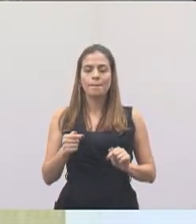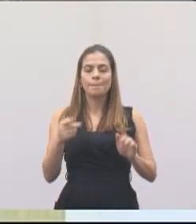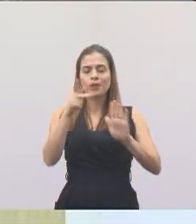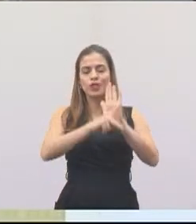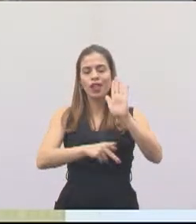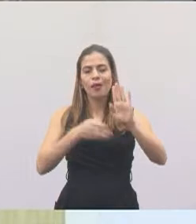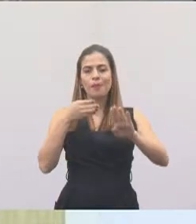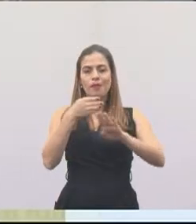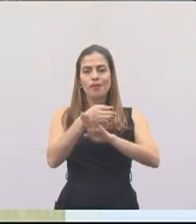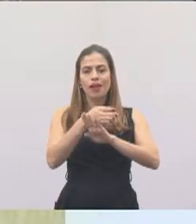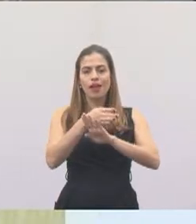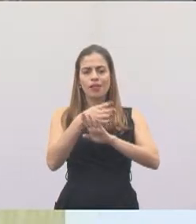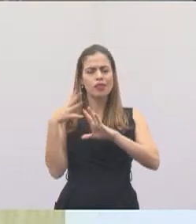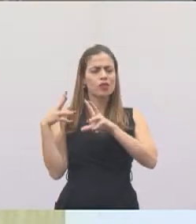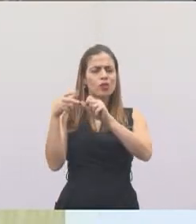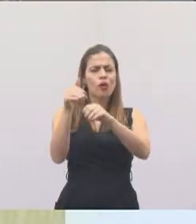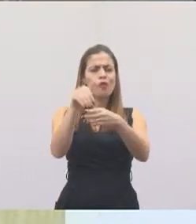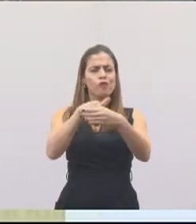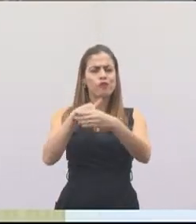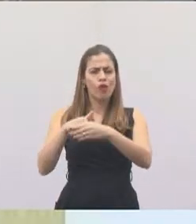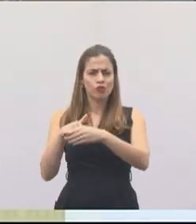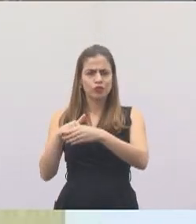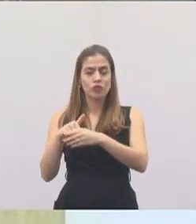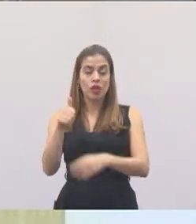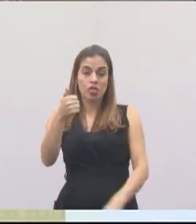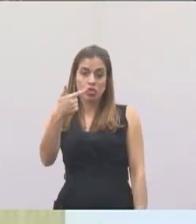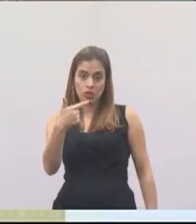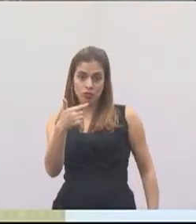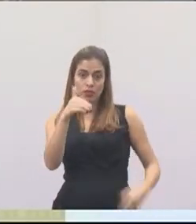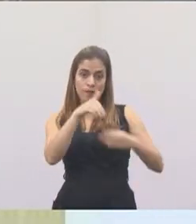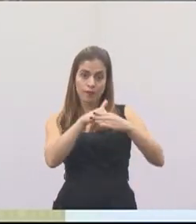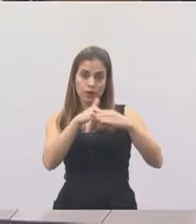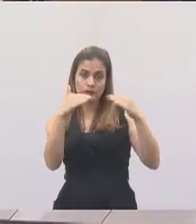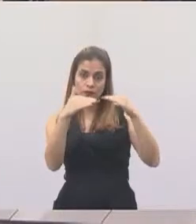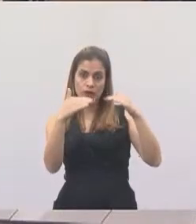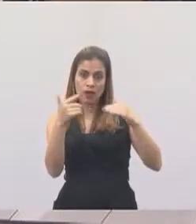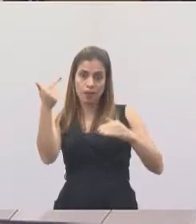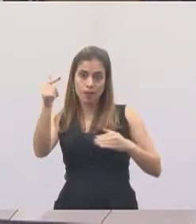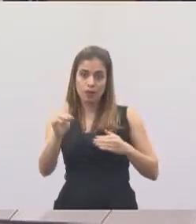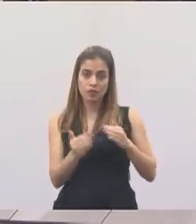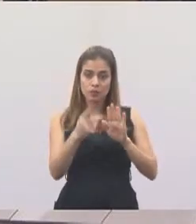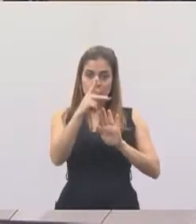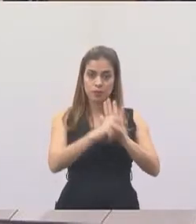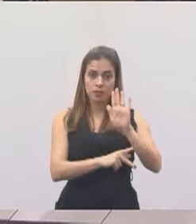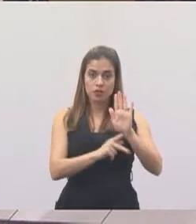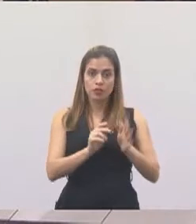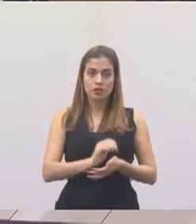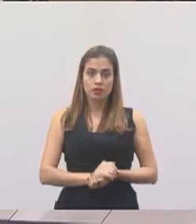aprovado por unanimidade, foram 12 votos favoráveis. Próximo projeto.